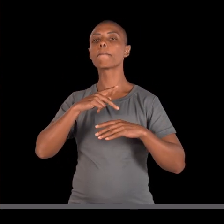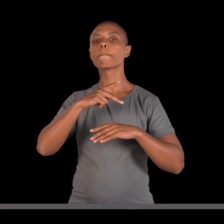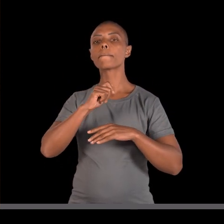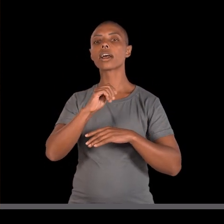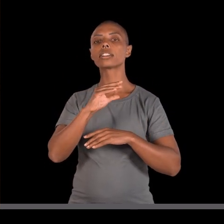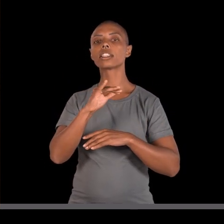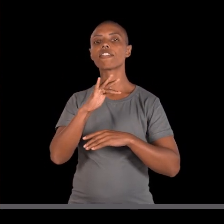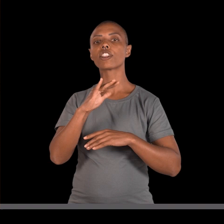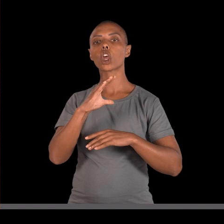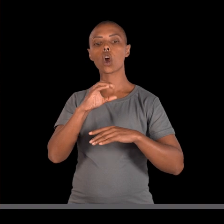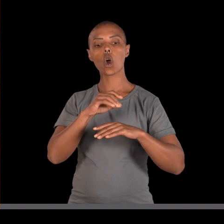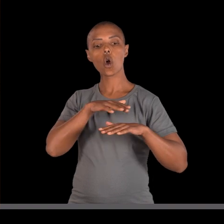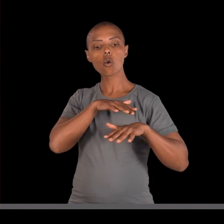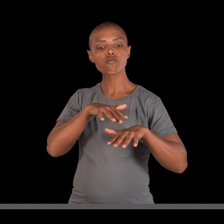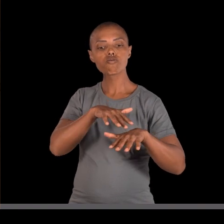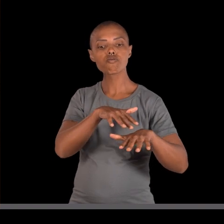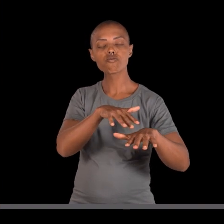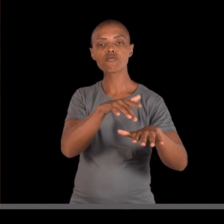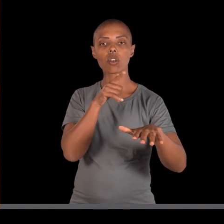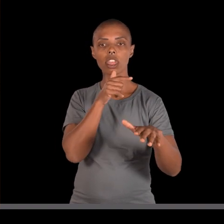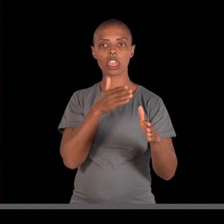Pacífico.